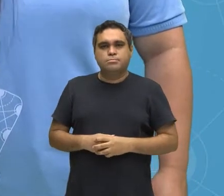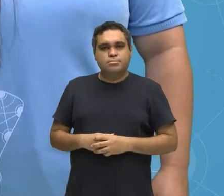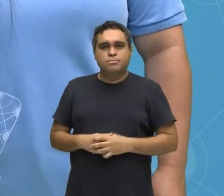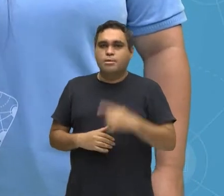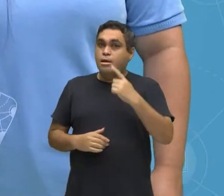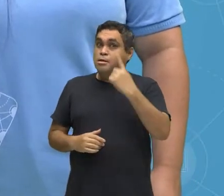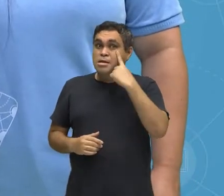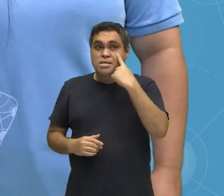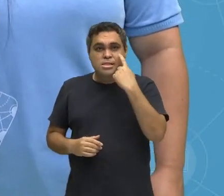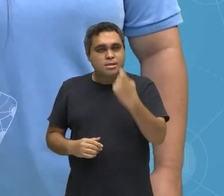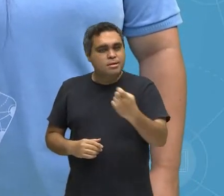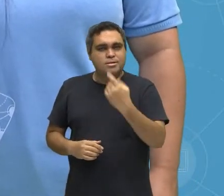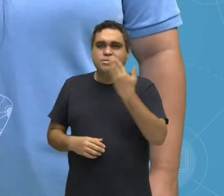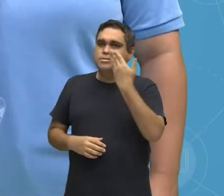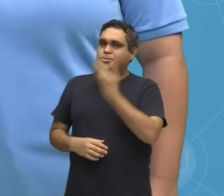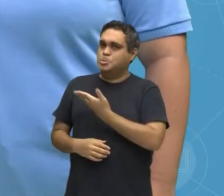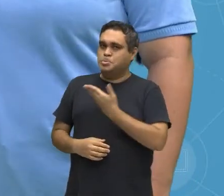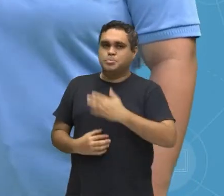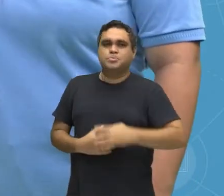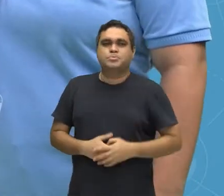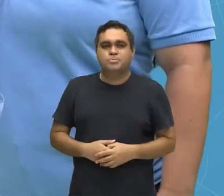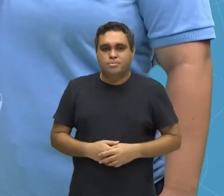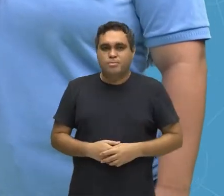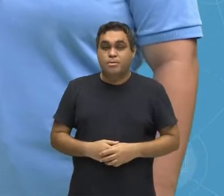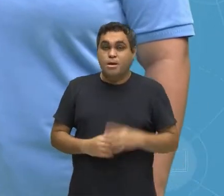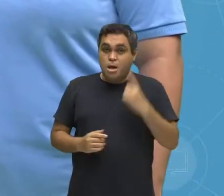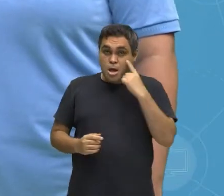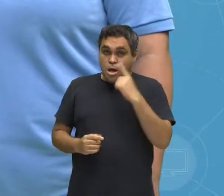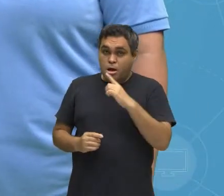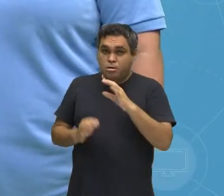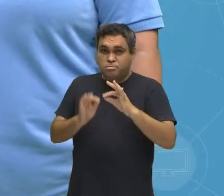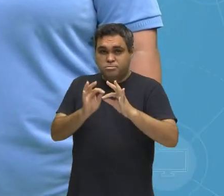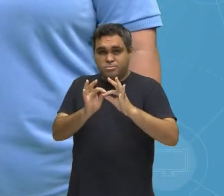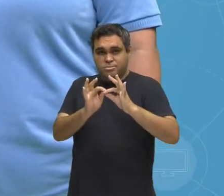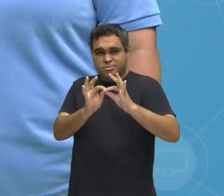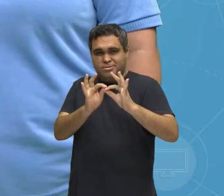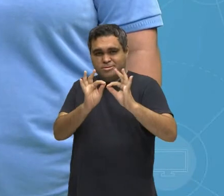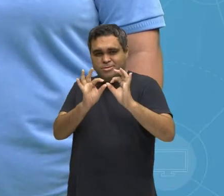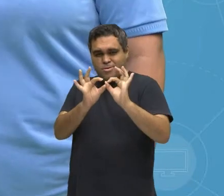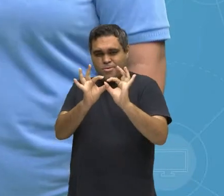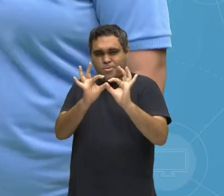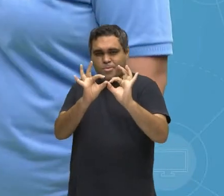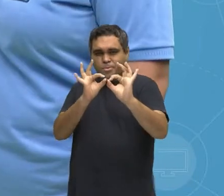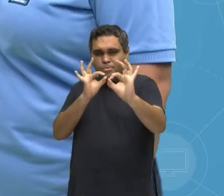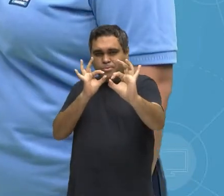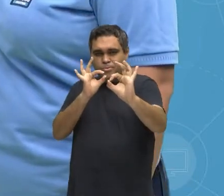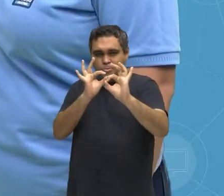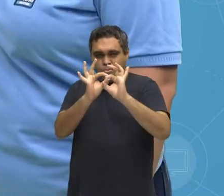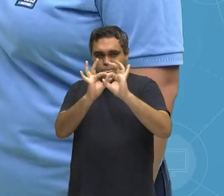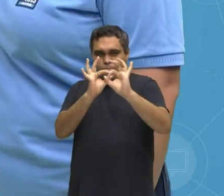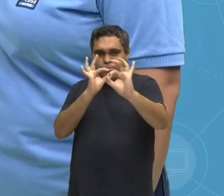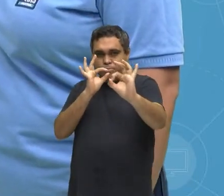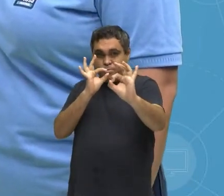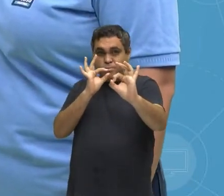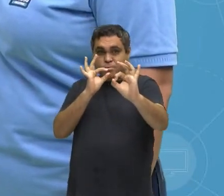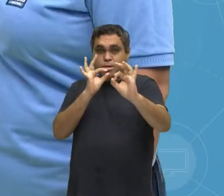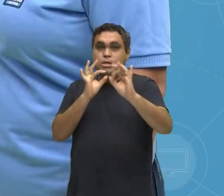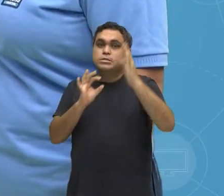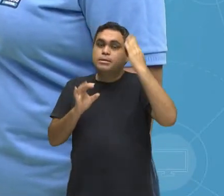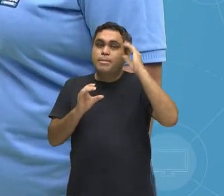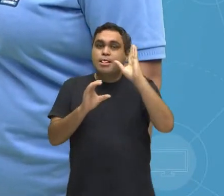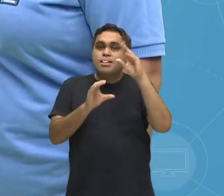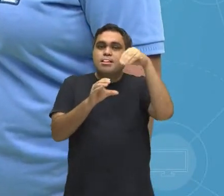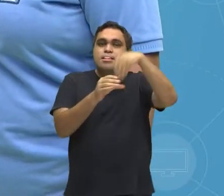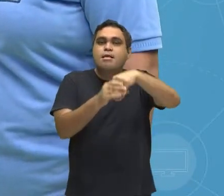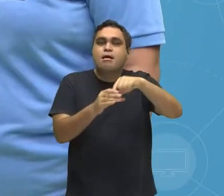bem interessante também esse esporte. Observem aqui o instrumento que ele utiliza. Vocês sabiam que dentro desse instrumento